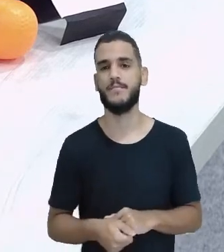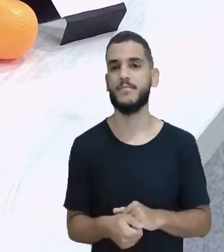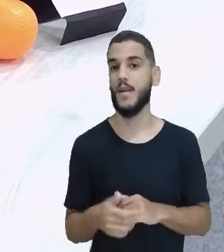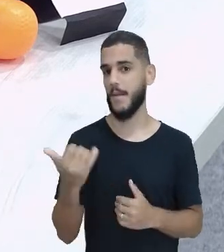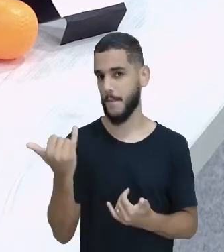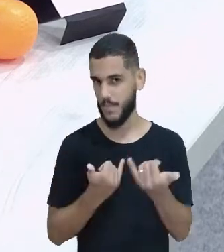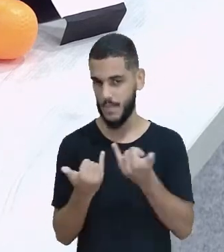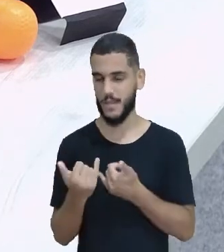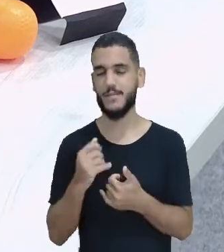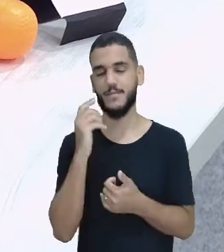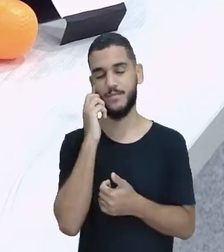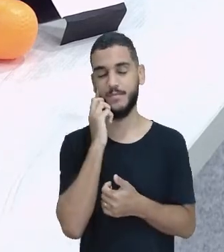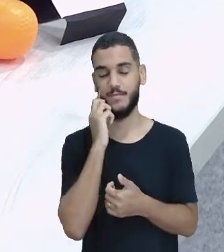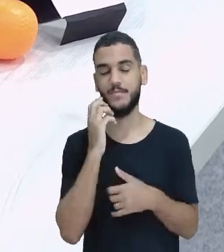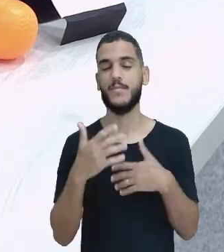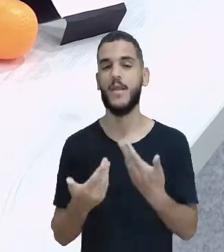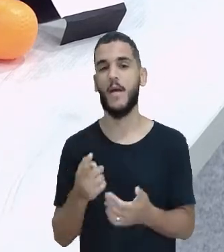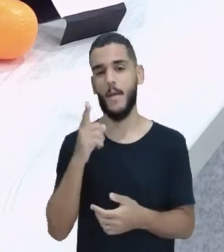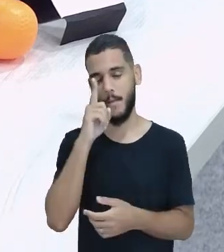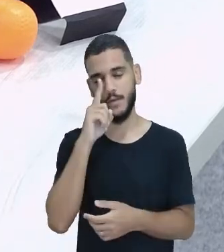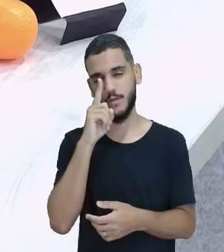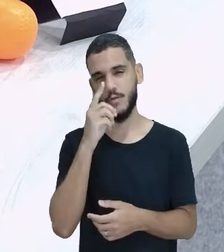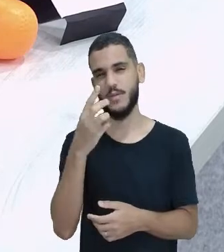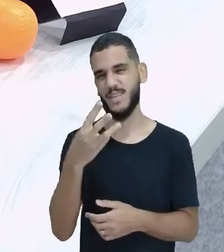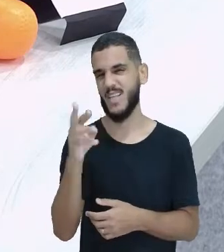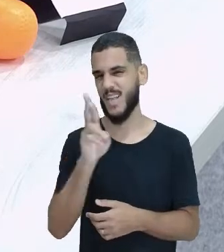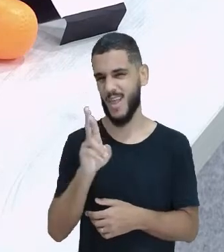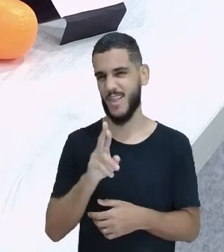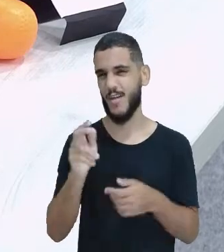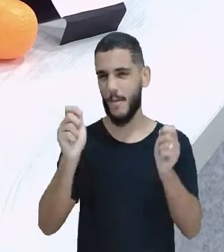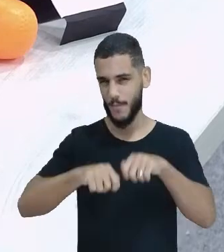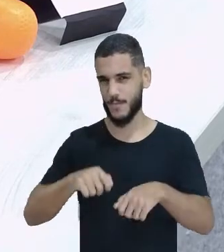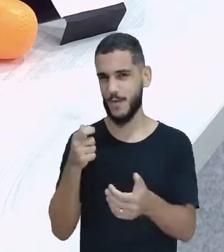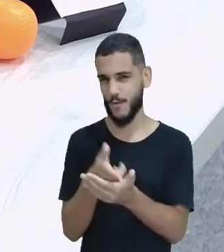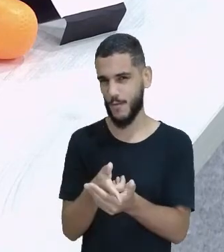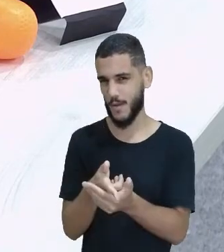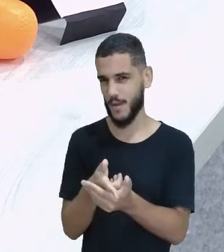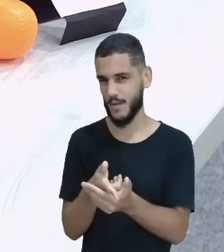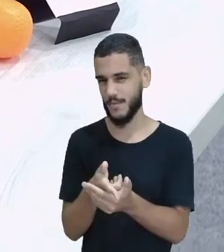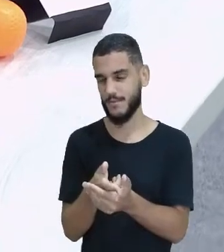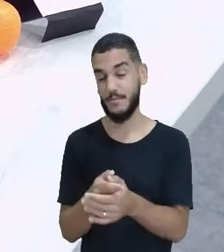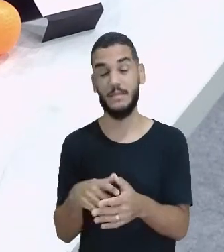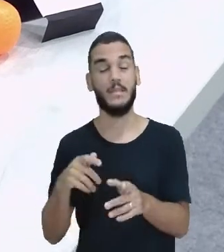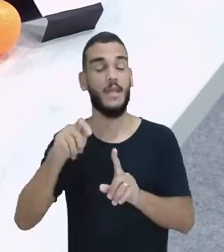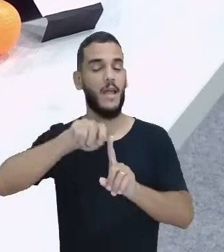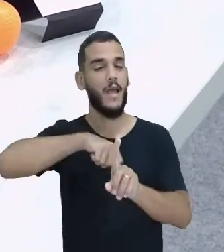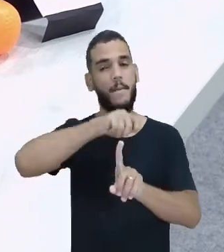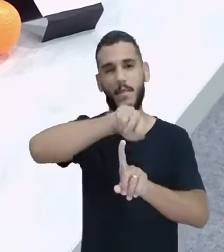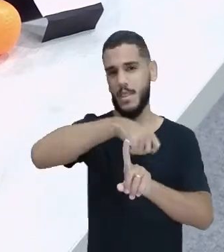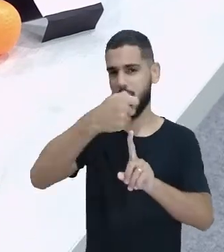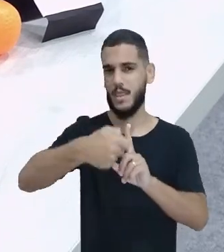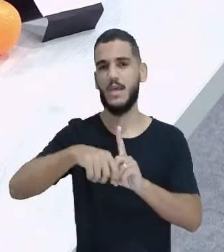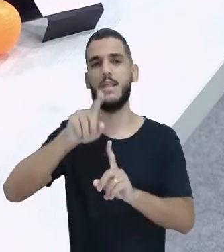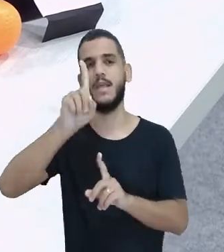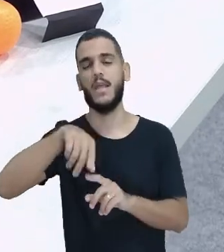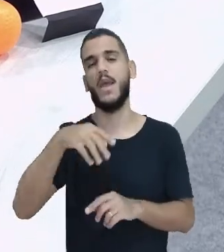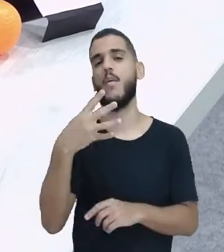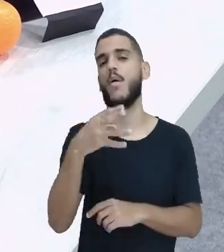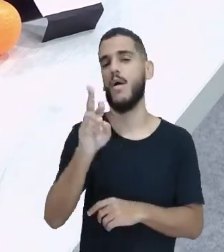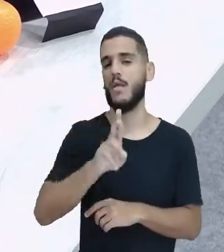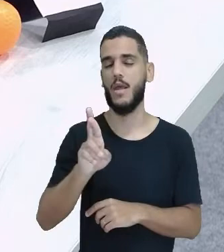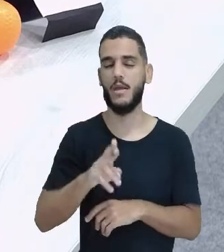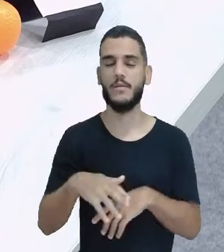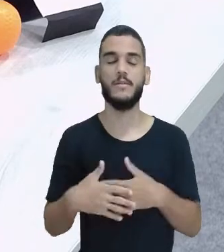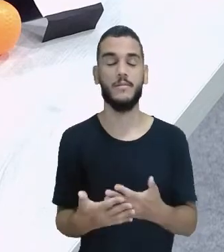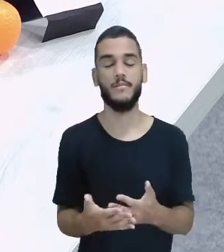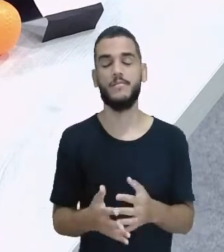aí pra mim. O biscoito de R$ 3,00, será que eu posso levar? A banana de R$ 4,00? O